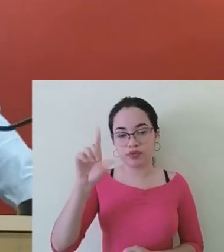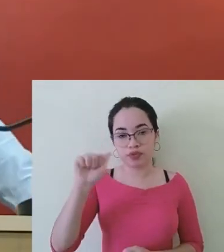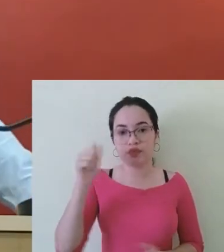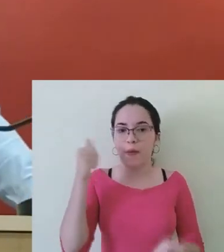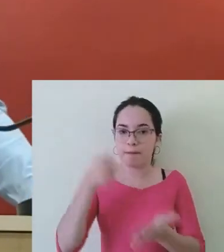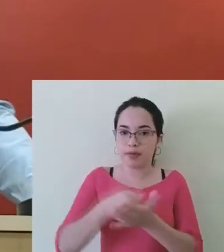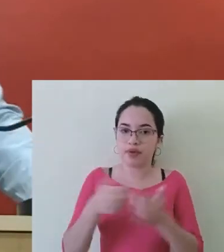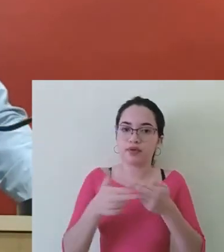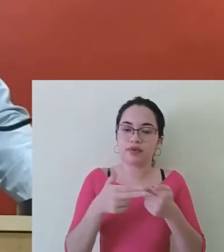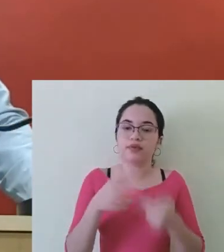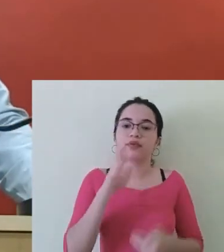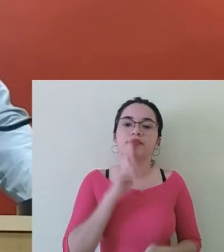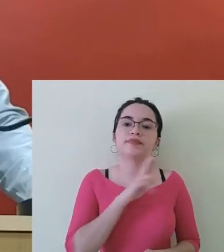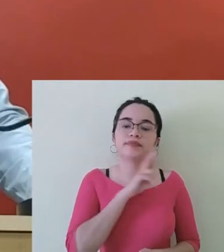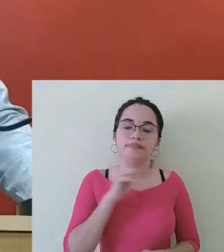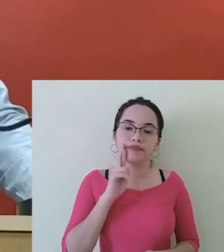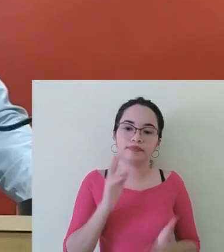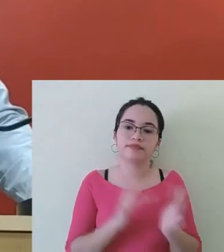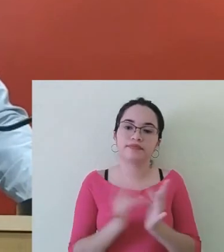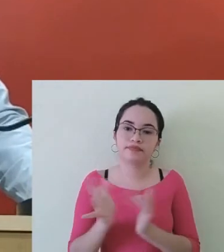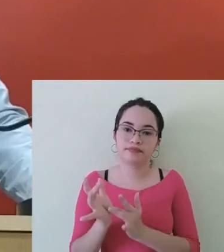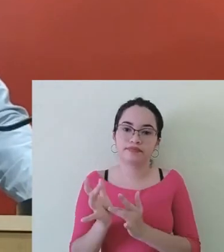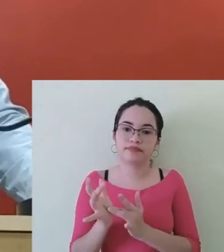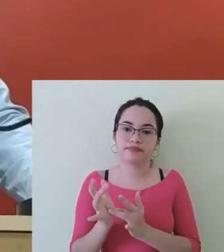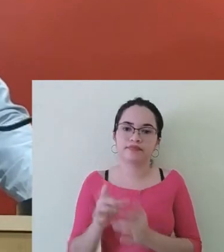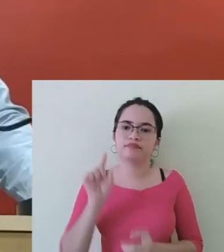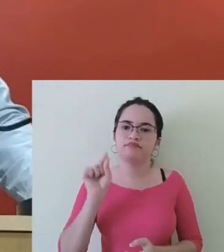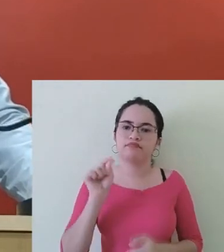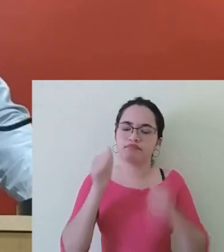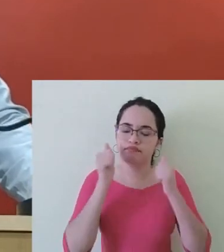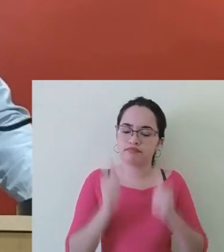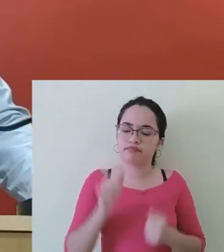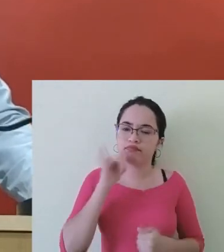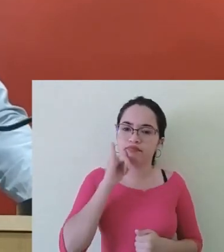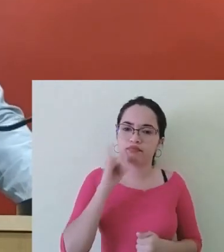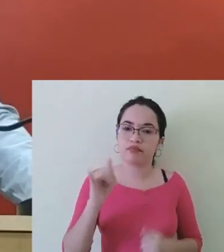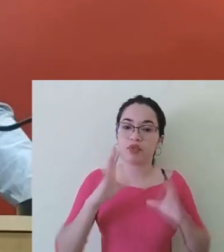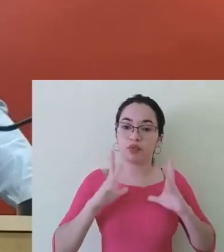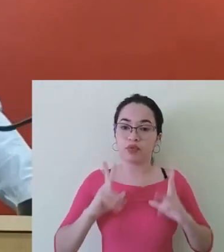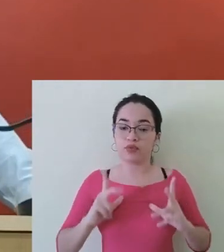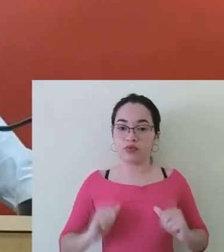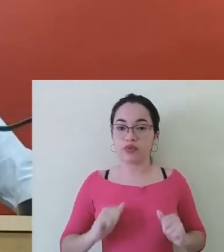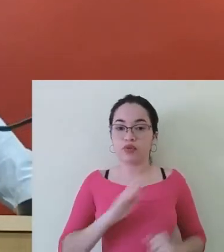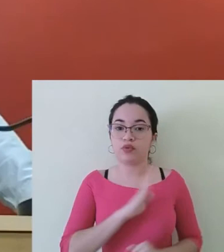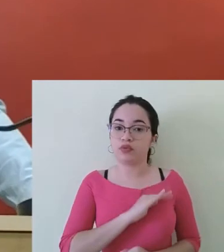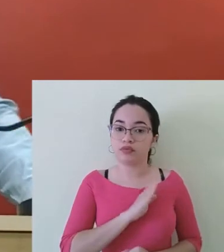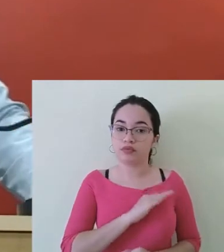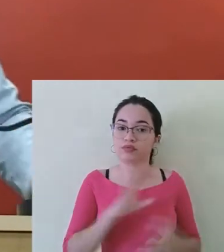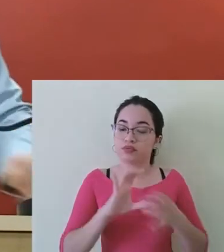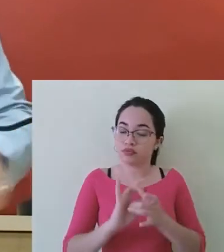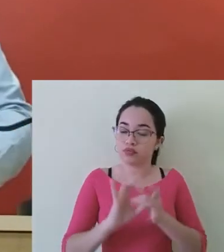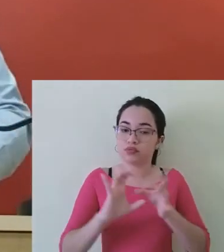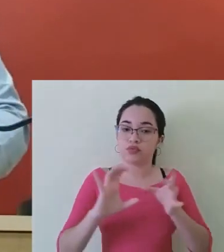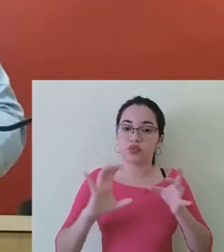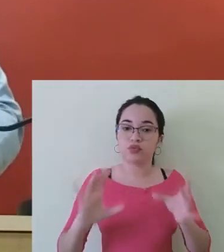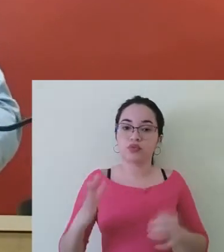paga através do sacrifício de Jesus. Quem poderá dizer: purifiquei o coração